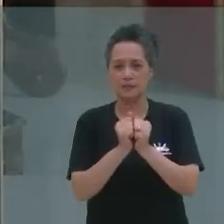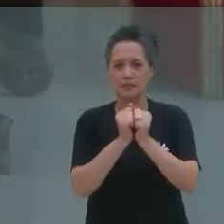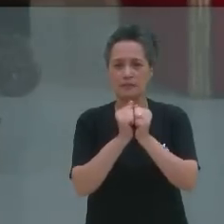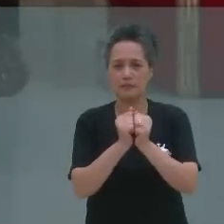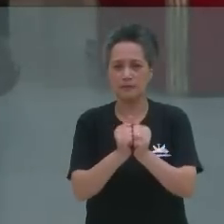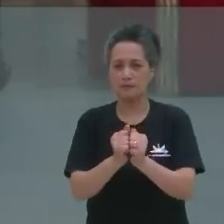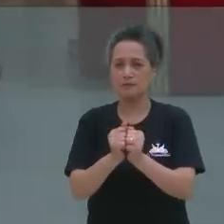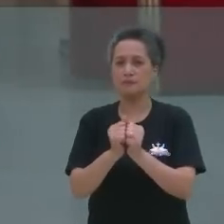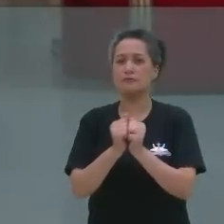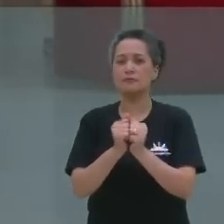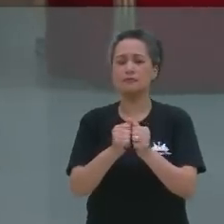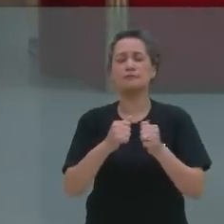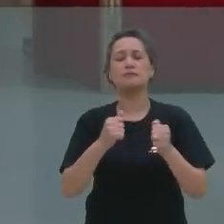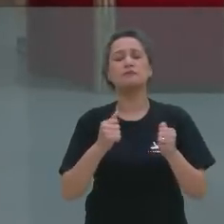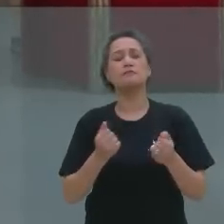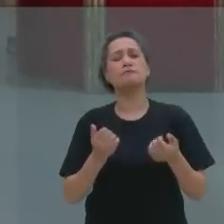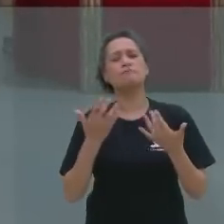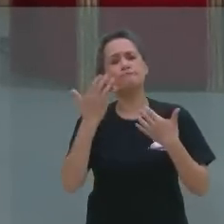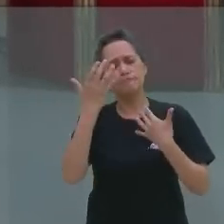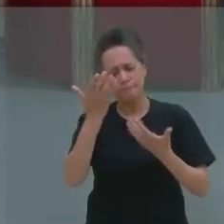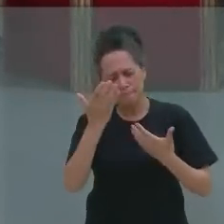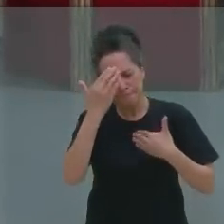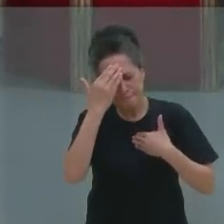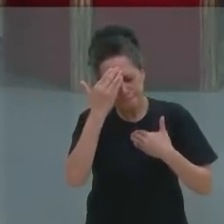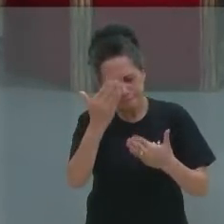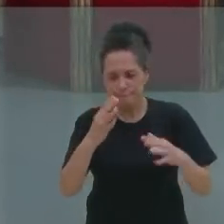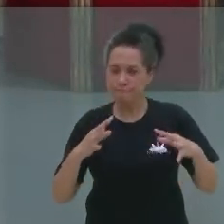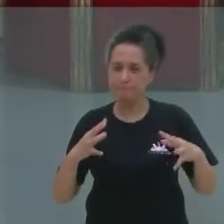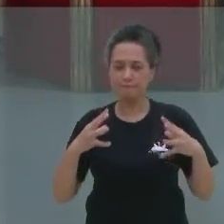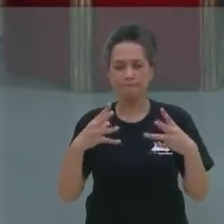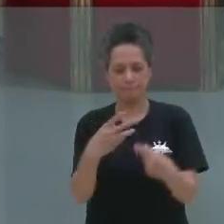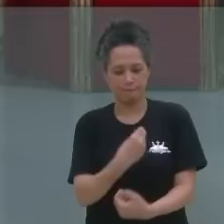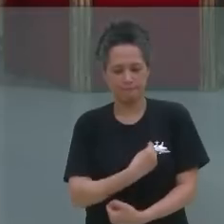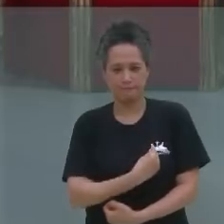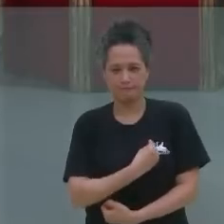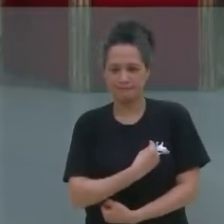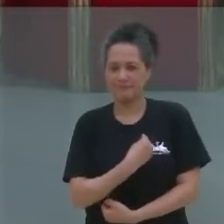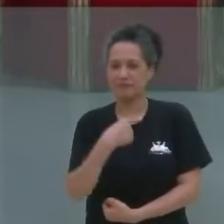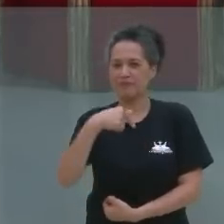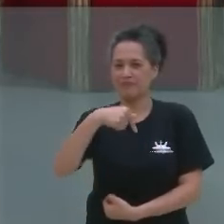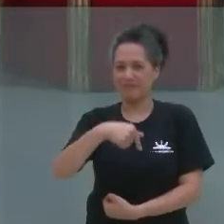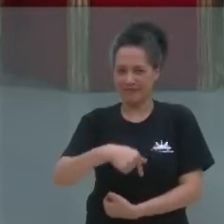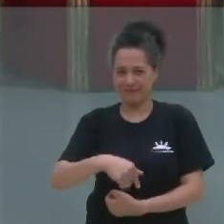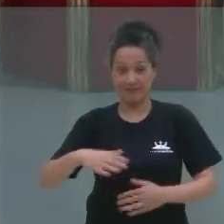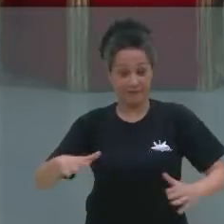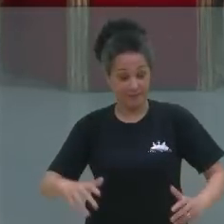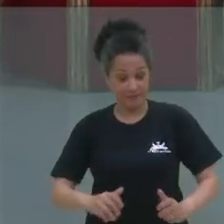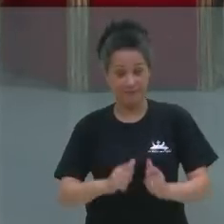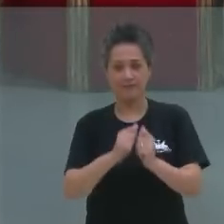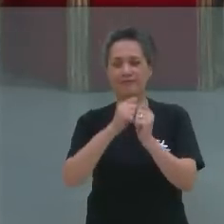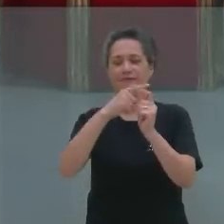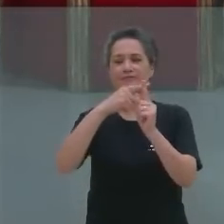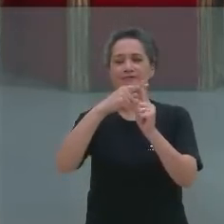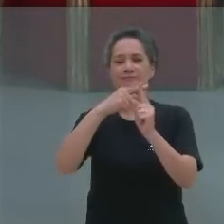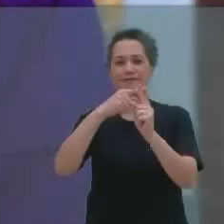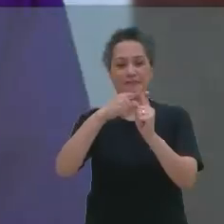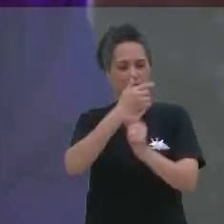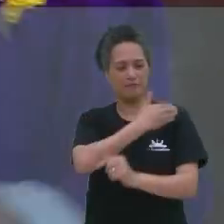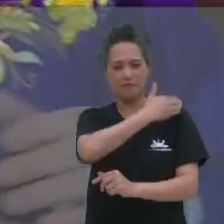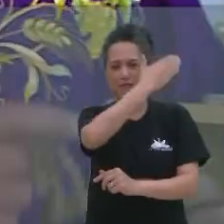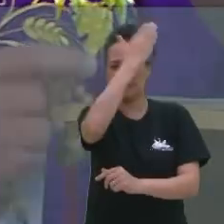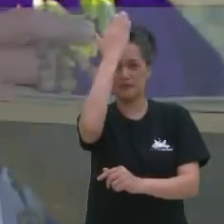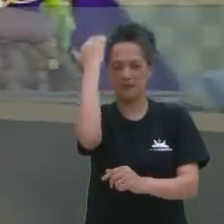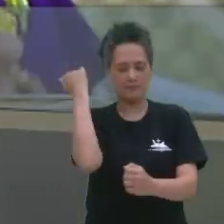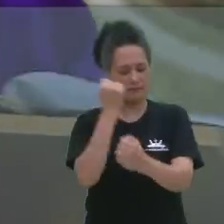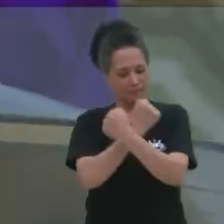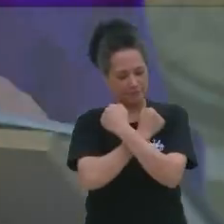Eu quero saudar a todos que estão aqui no Santuário de Nossa Senhora de Guadalupe e